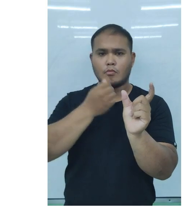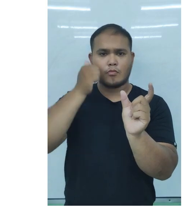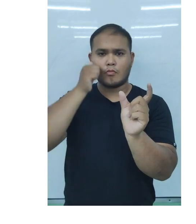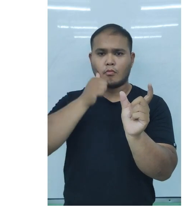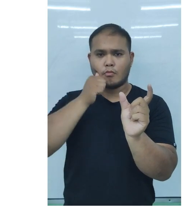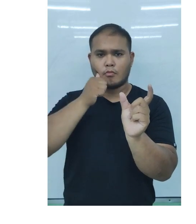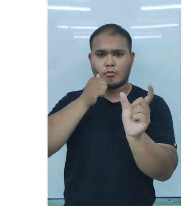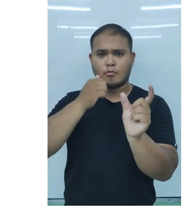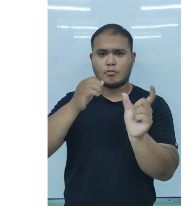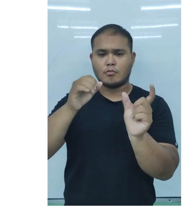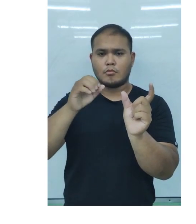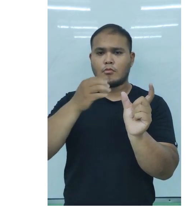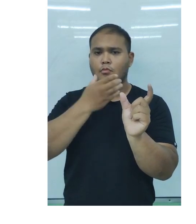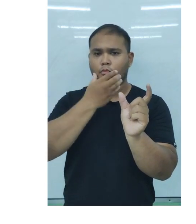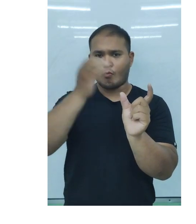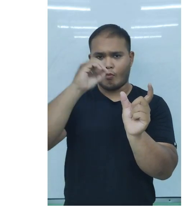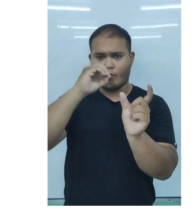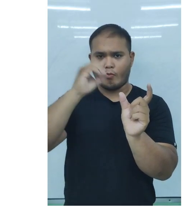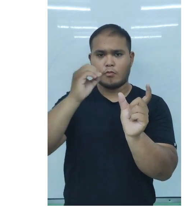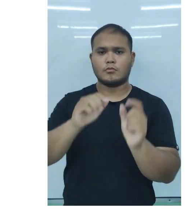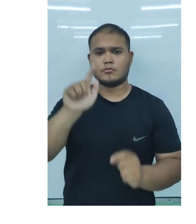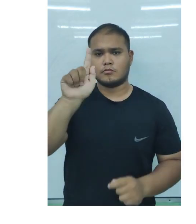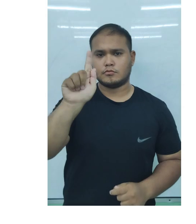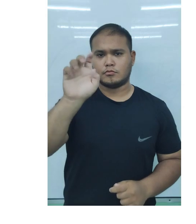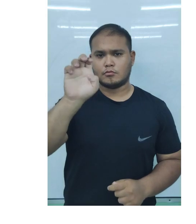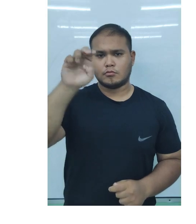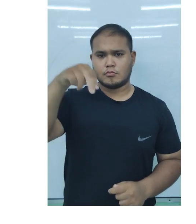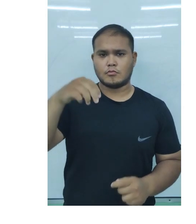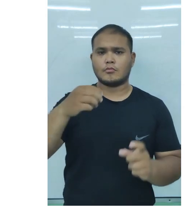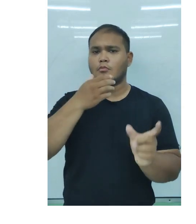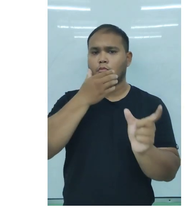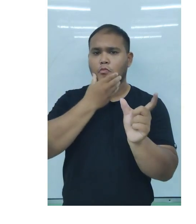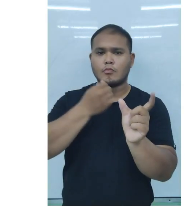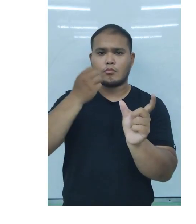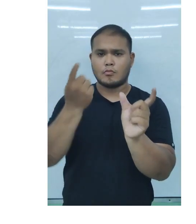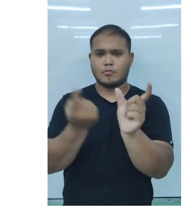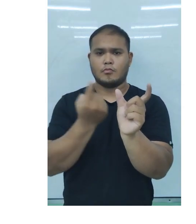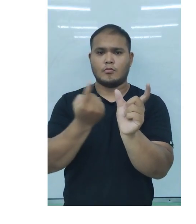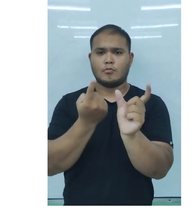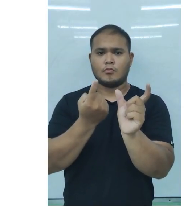o genitivo masculino, singular, clare. E é